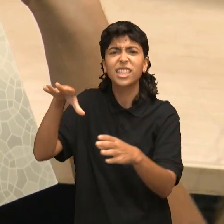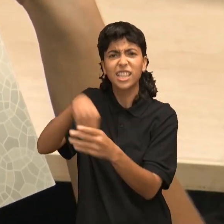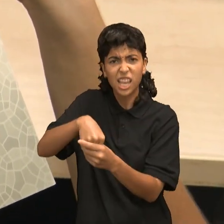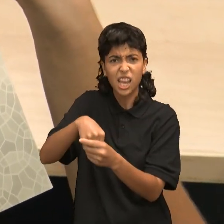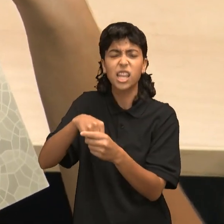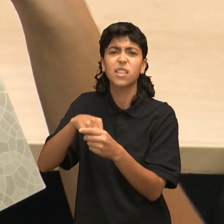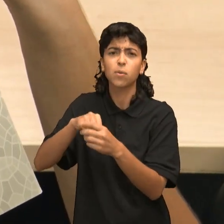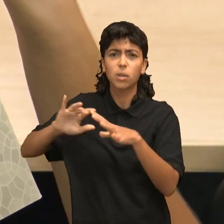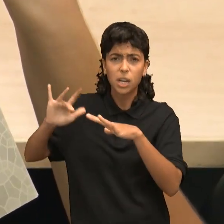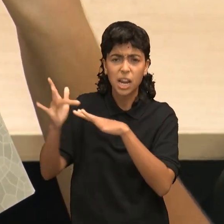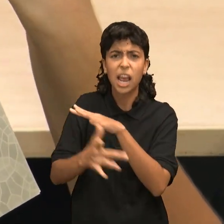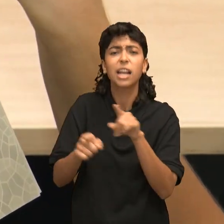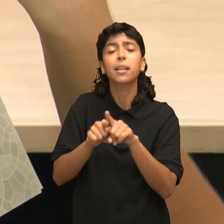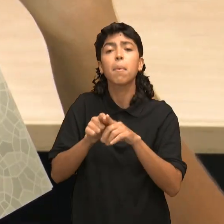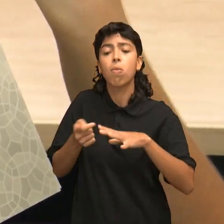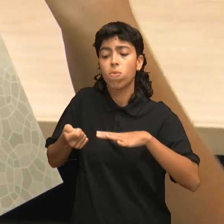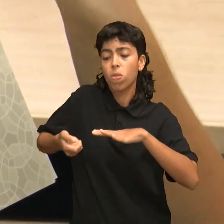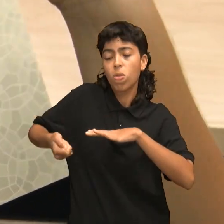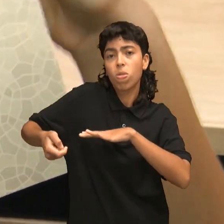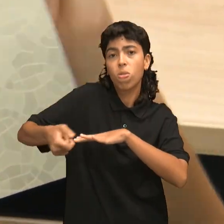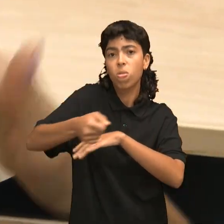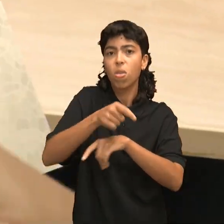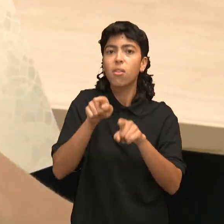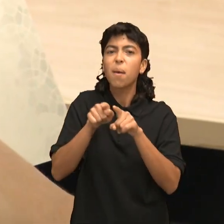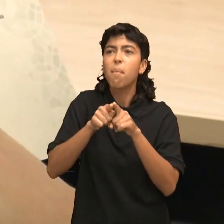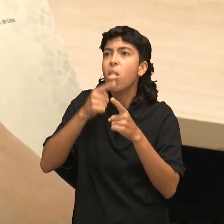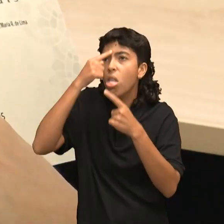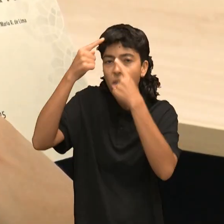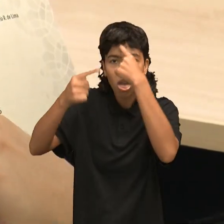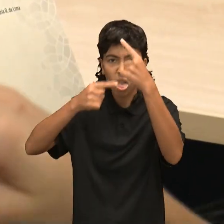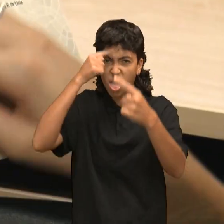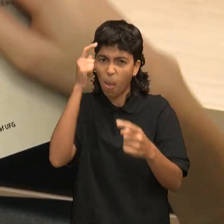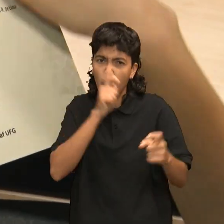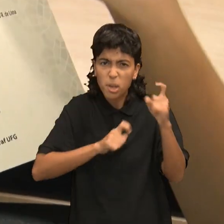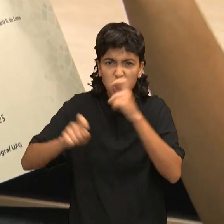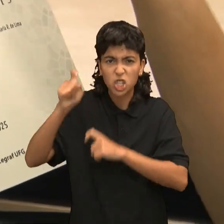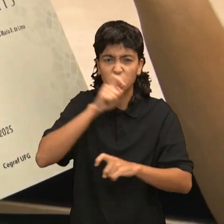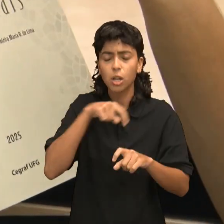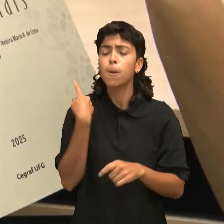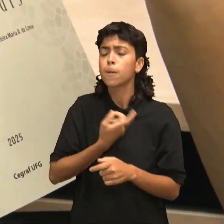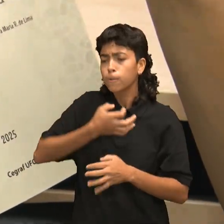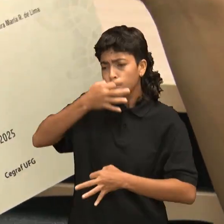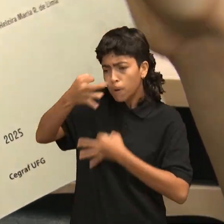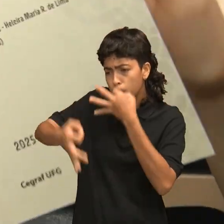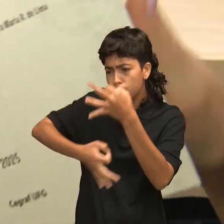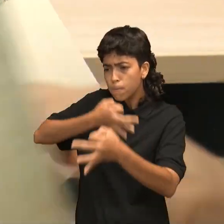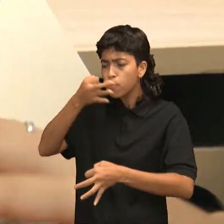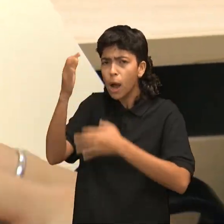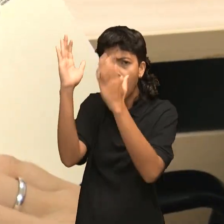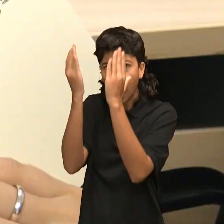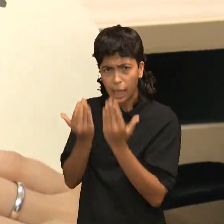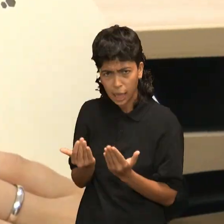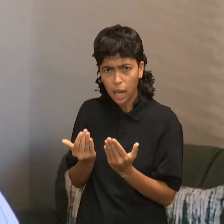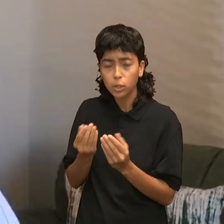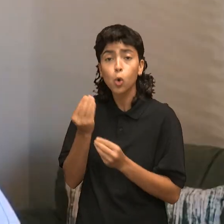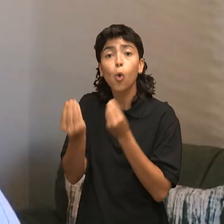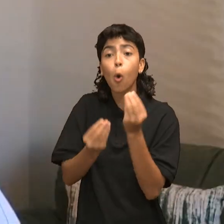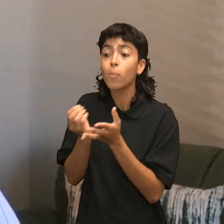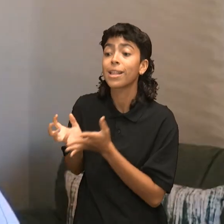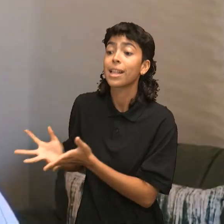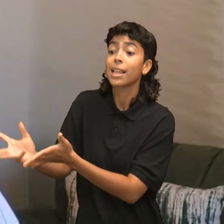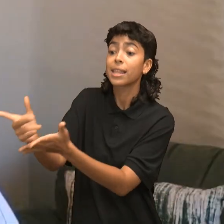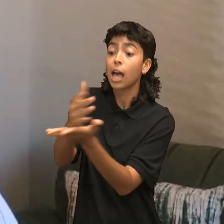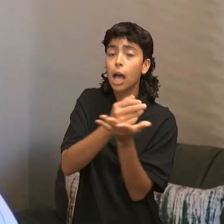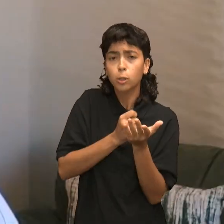teorias da conspiração, sempre problematizando o fenômeno discursivo por meio da análise de dados e